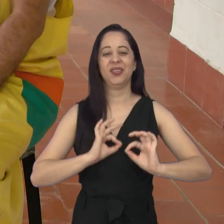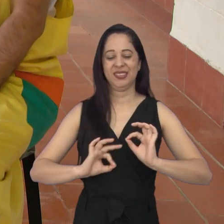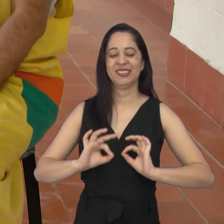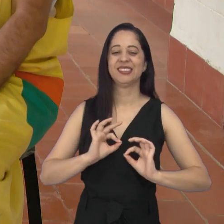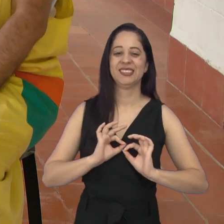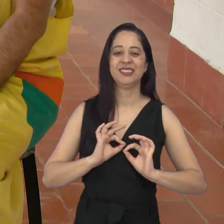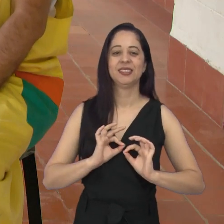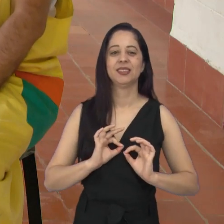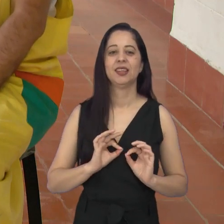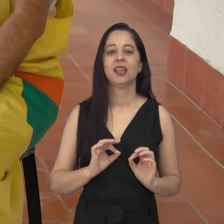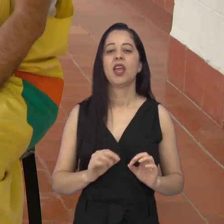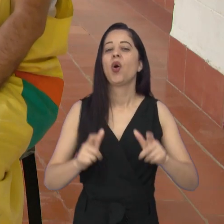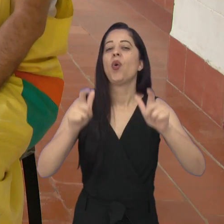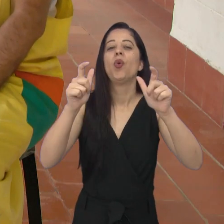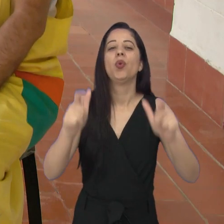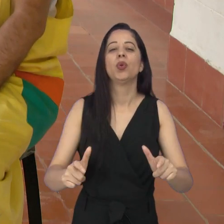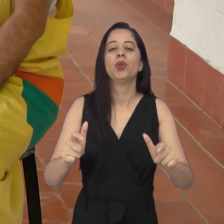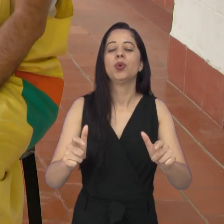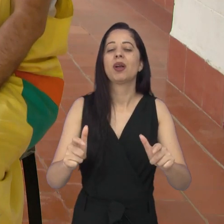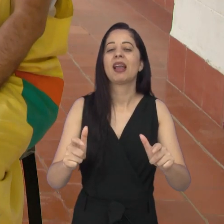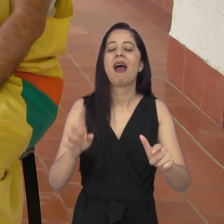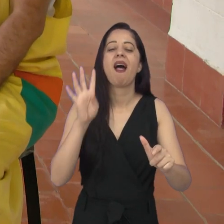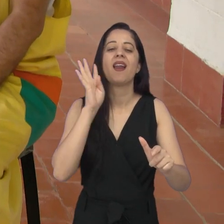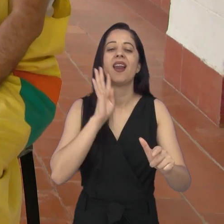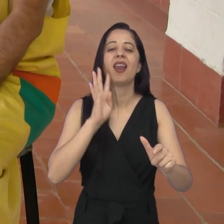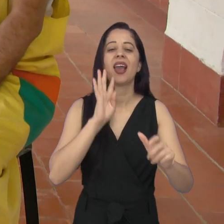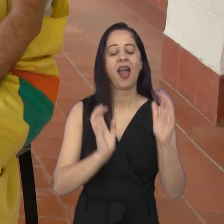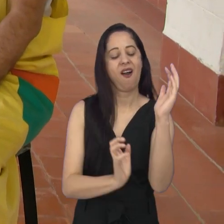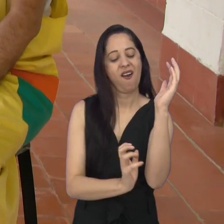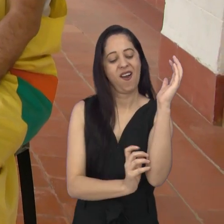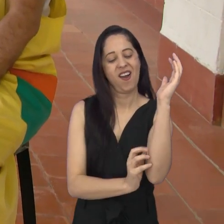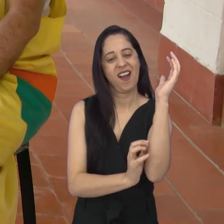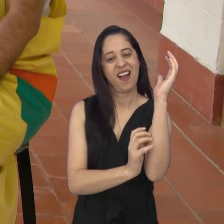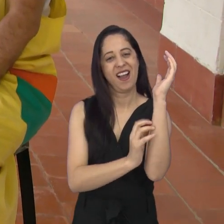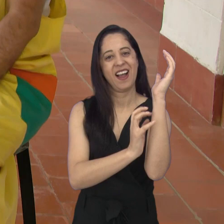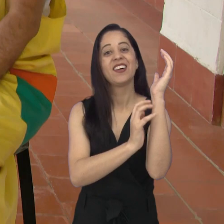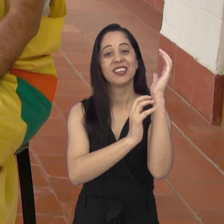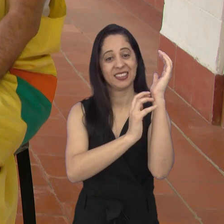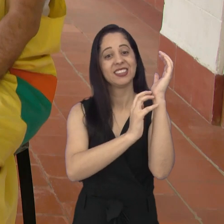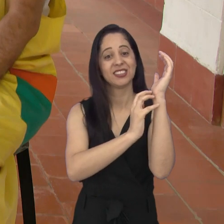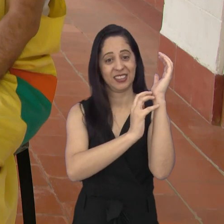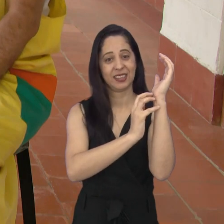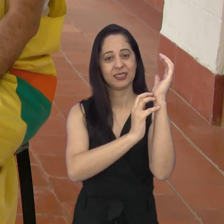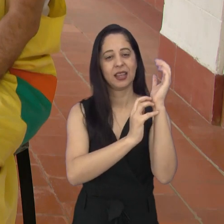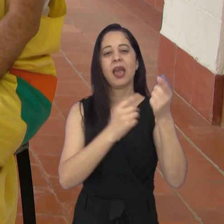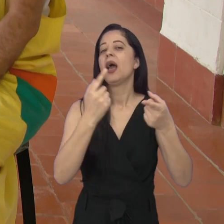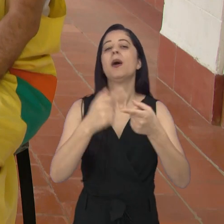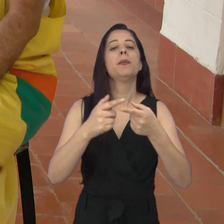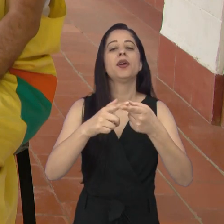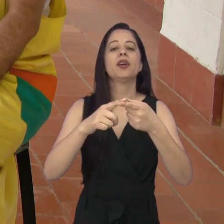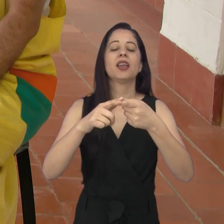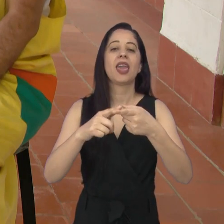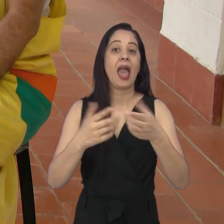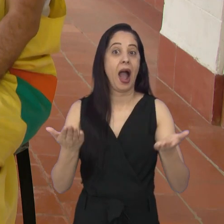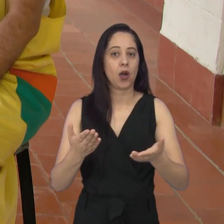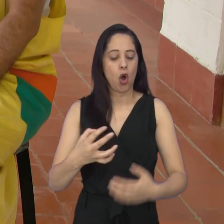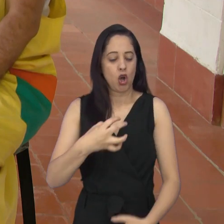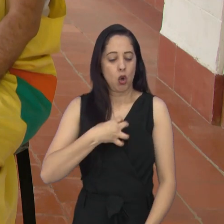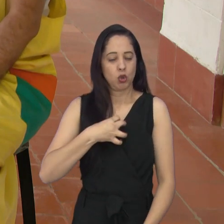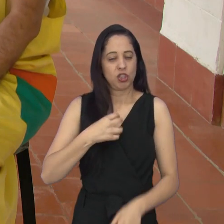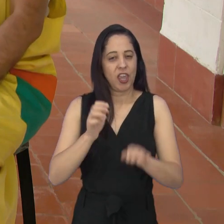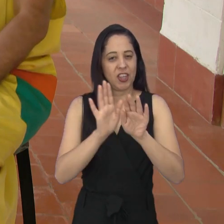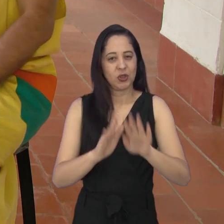na história. E nada melhor do que estar num parque. Estamos aqui no Parque Vicentina Aranha para que a nossa